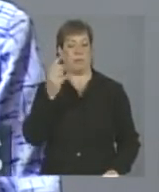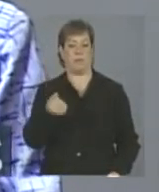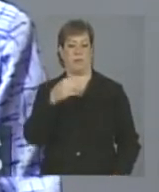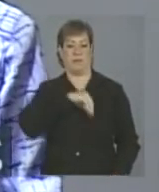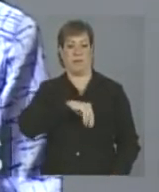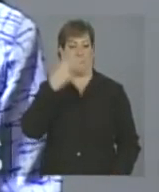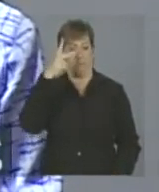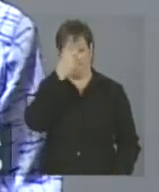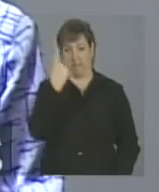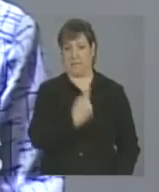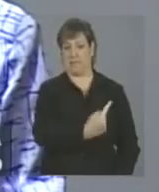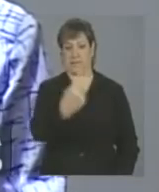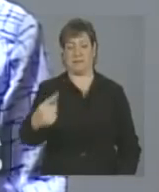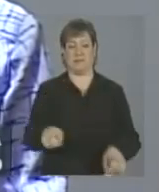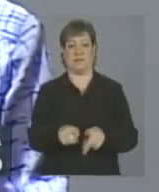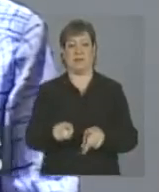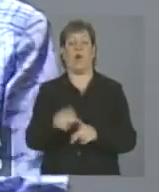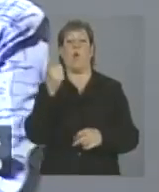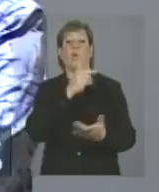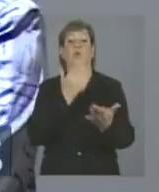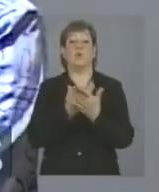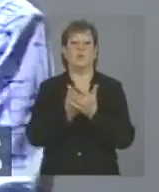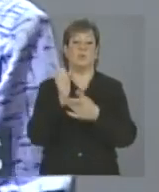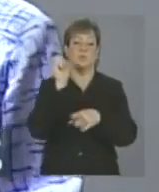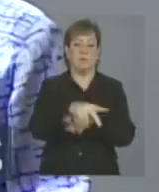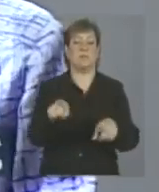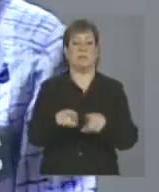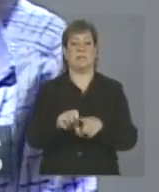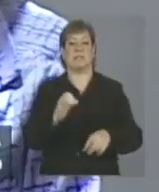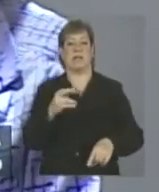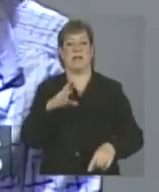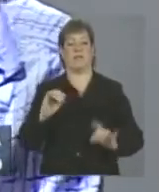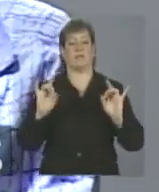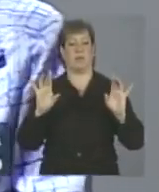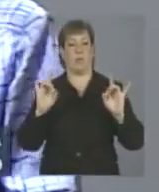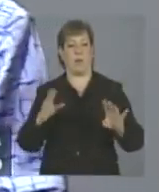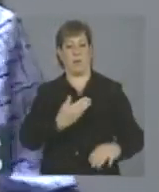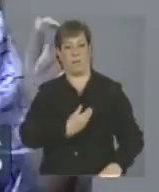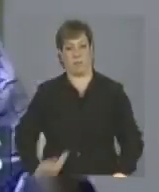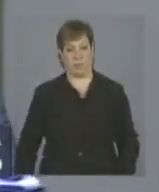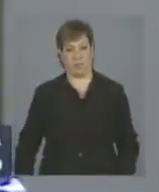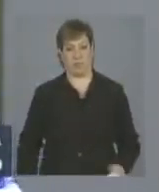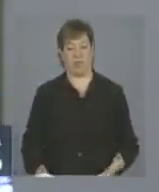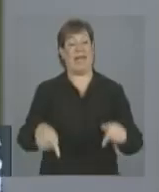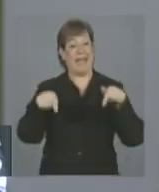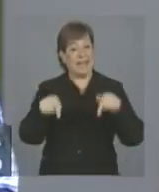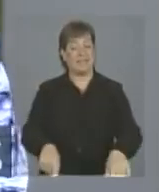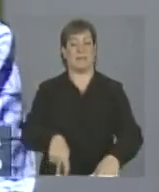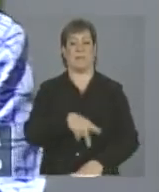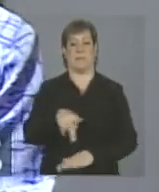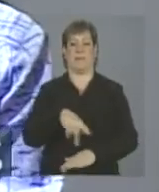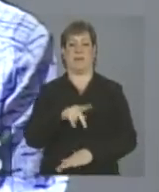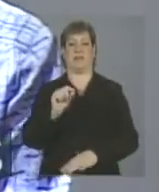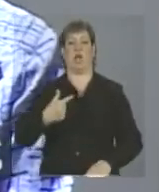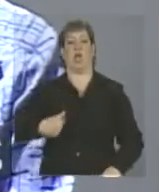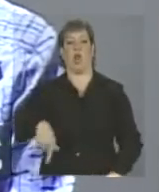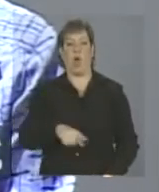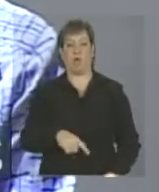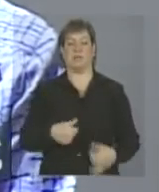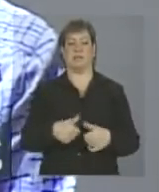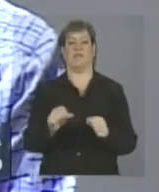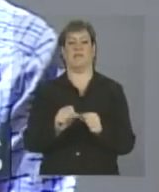per capita e de acesso à educação e aos serviços públicos de qualidade. É esse país que nós